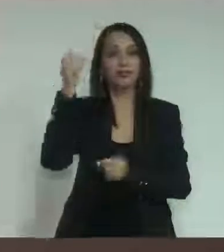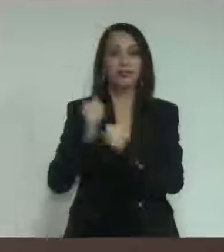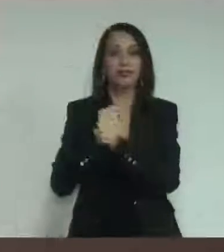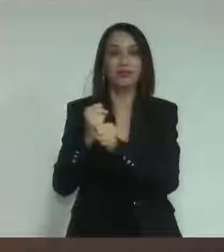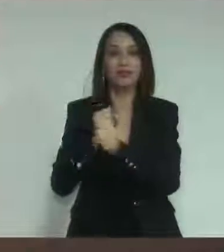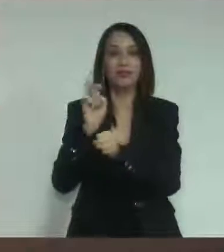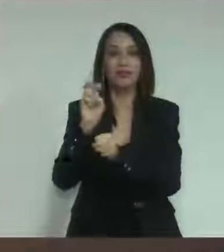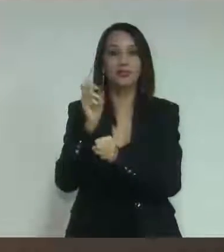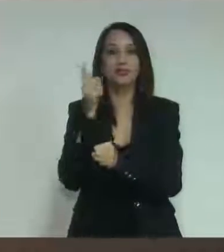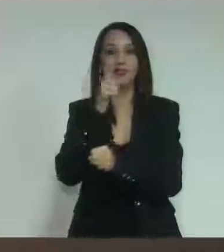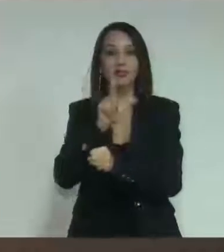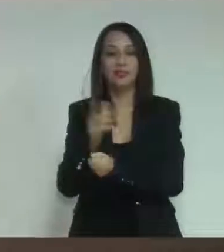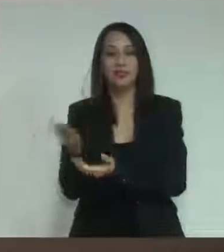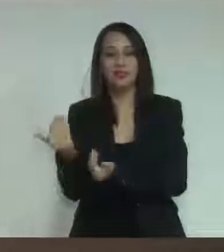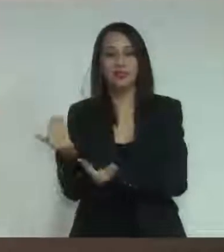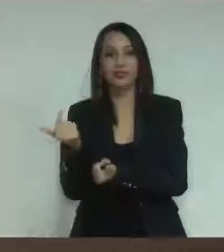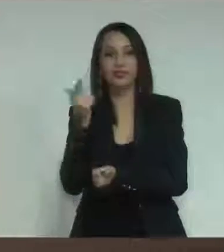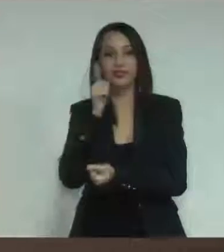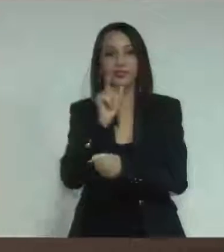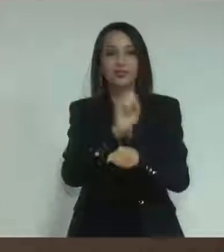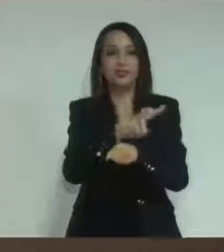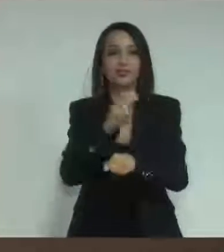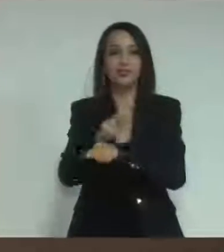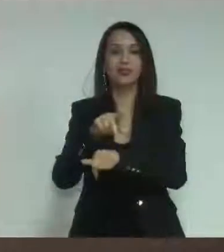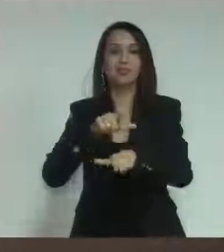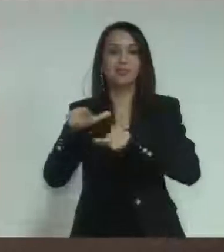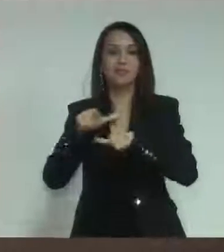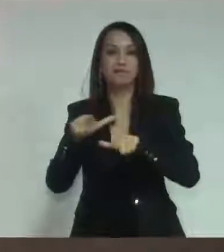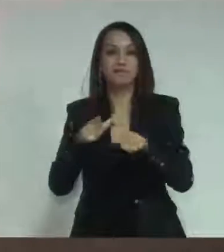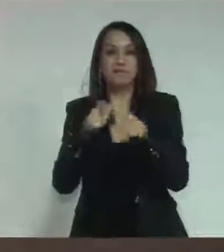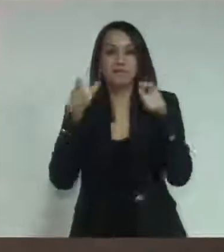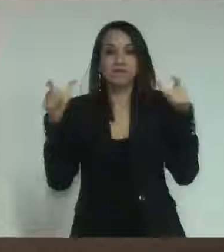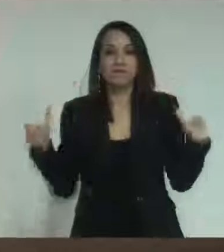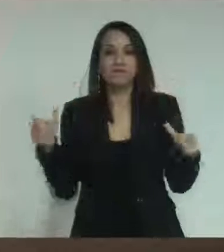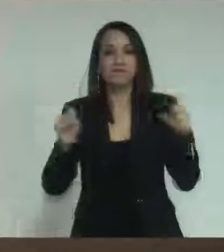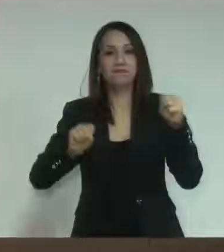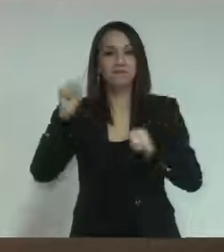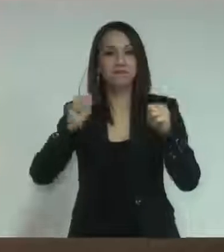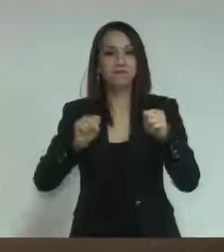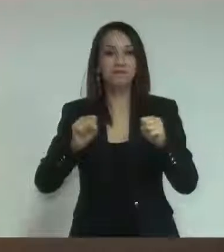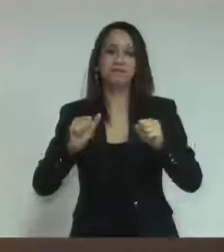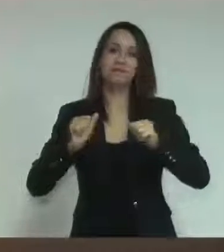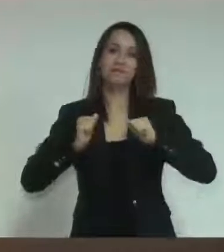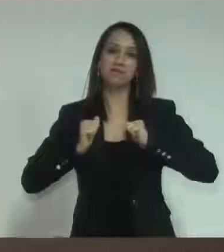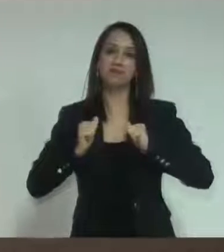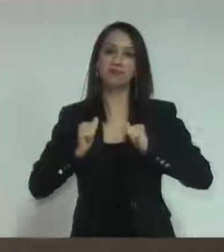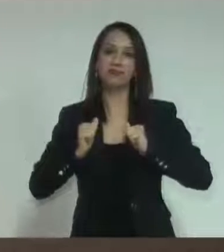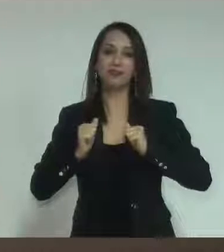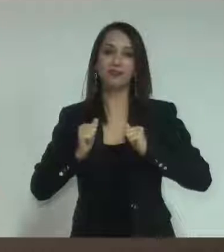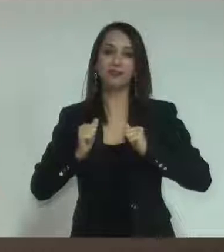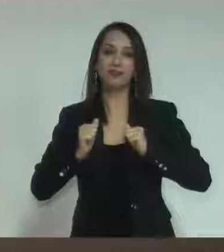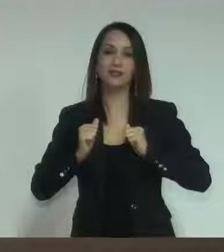anos para formar jovens para pegar empregos nessas grandes empresas? Ou não trabalhou?